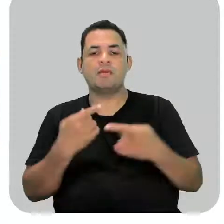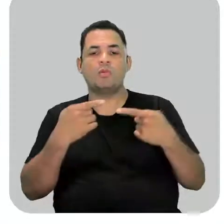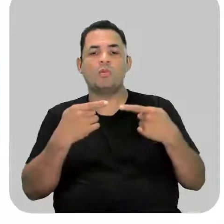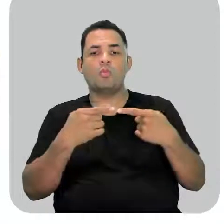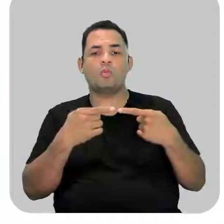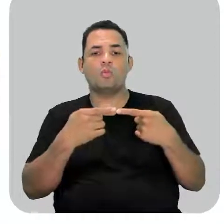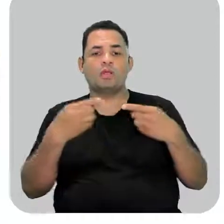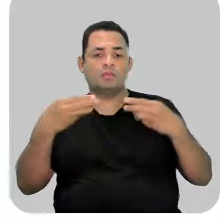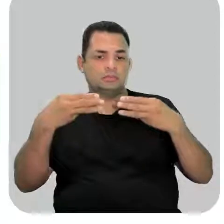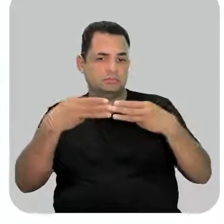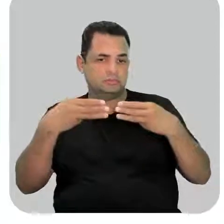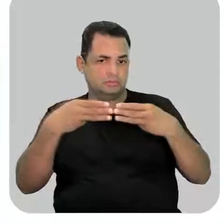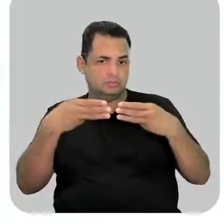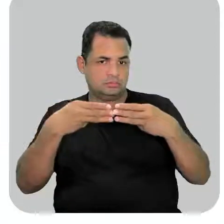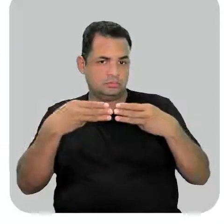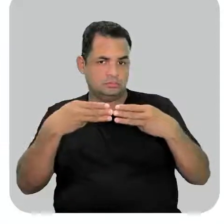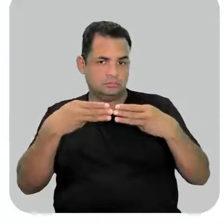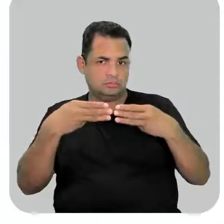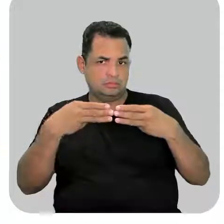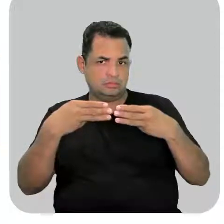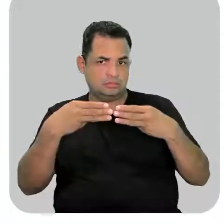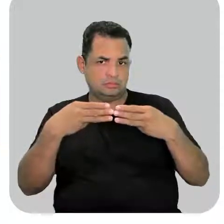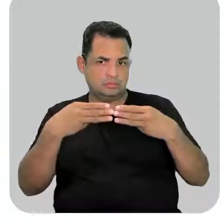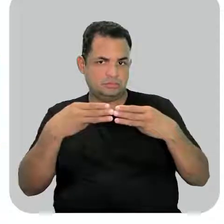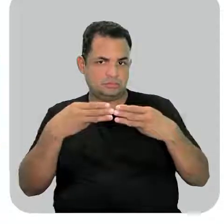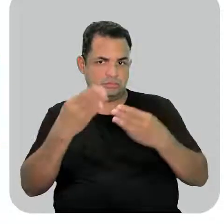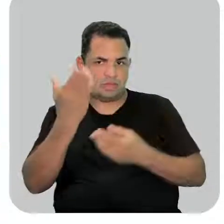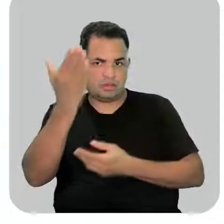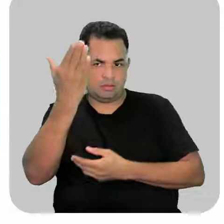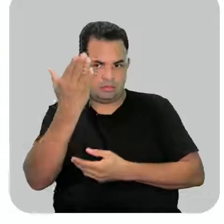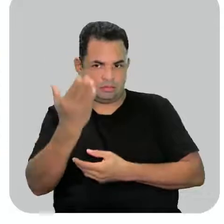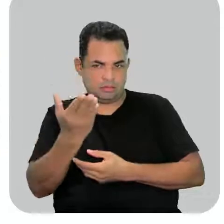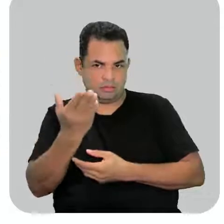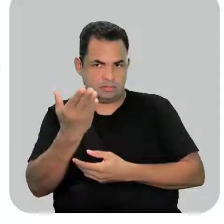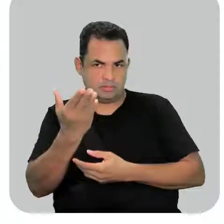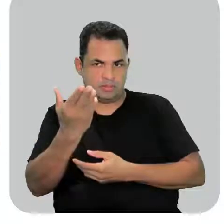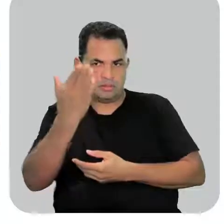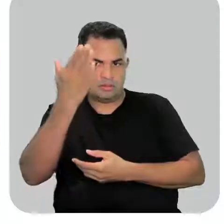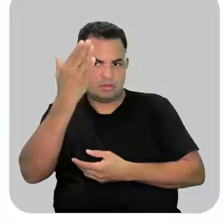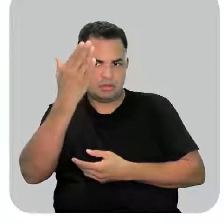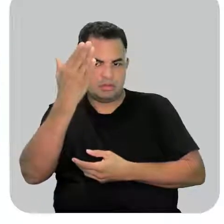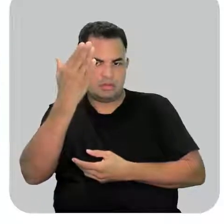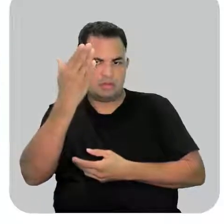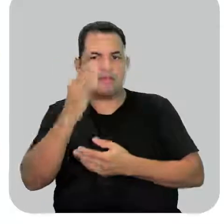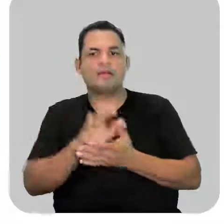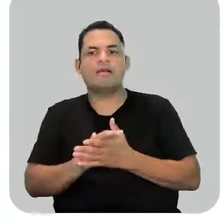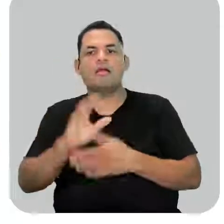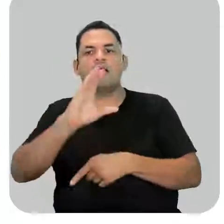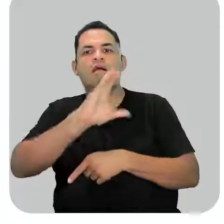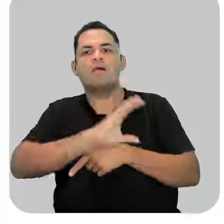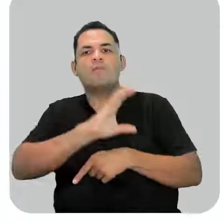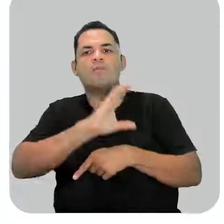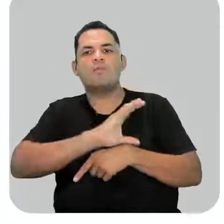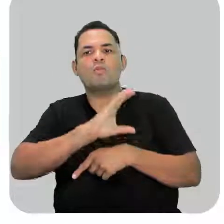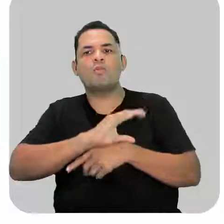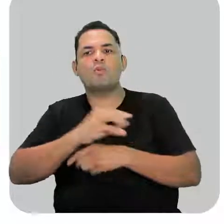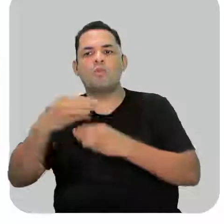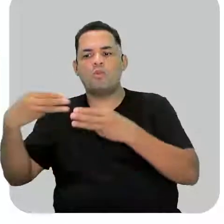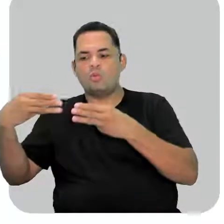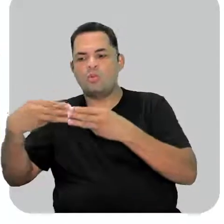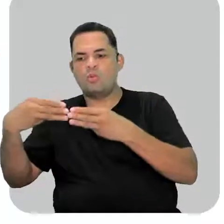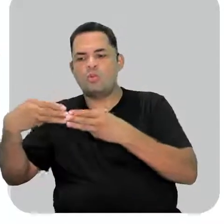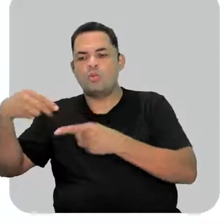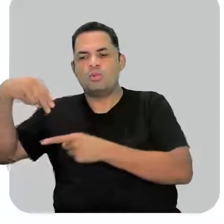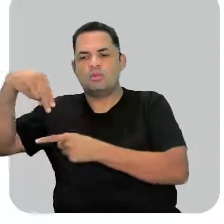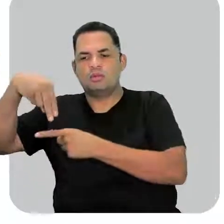ligação tripla, aqui, carbono e nitrogênio, ligação tripla. Só que,